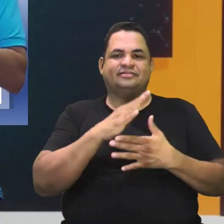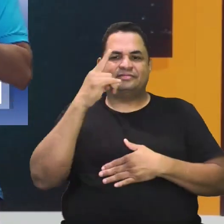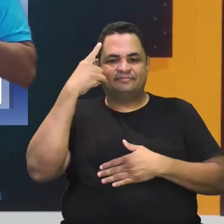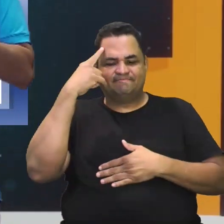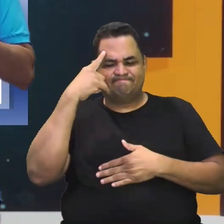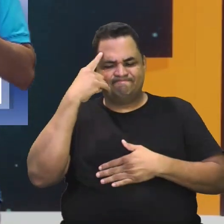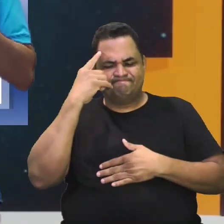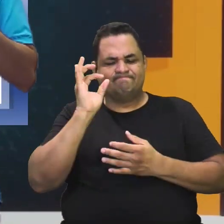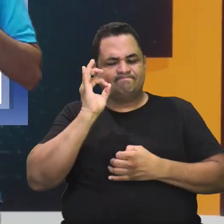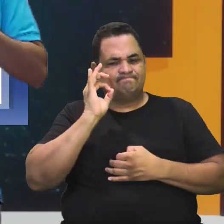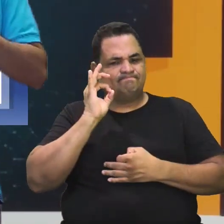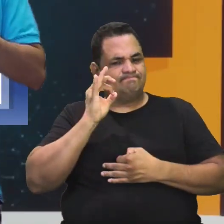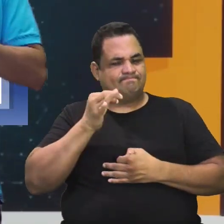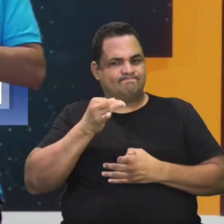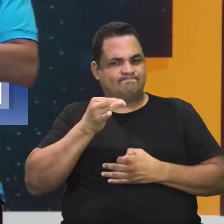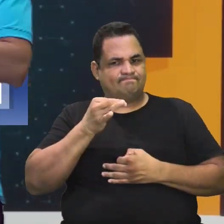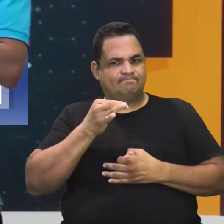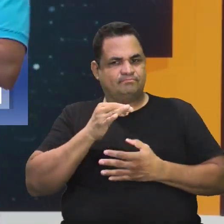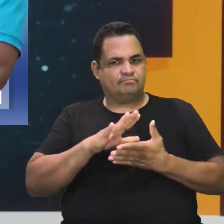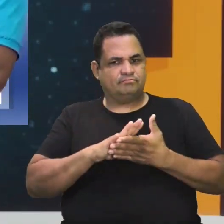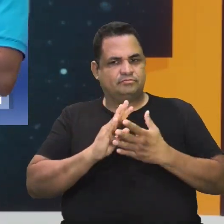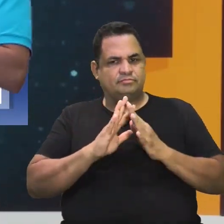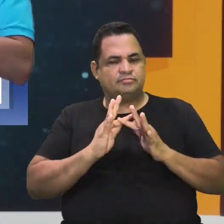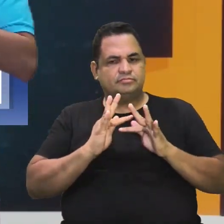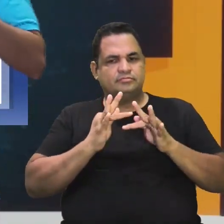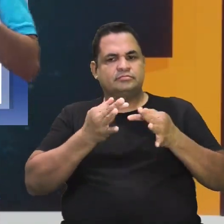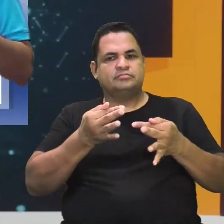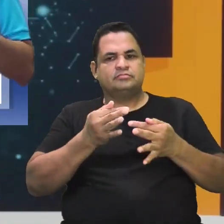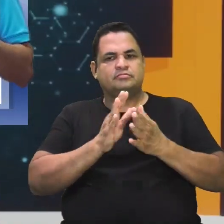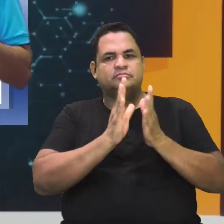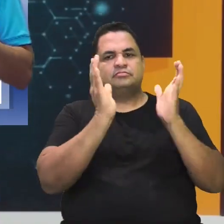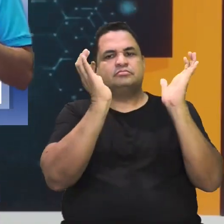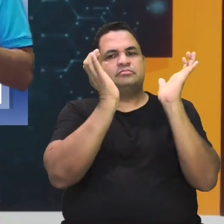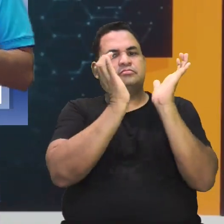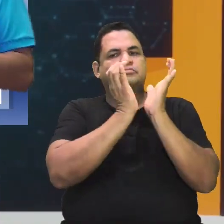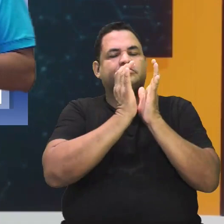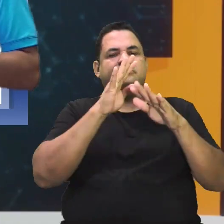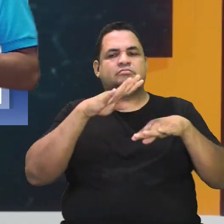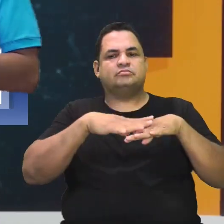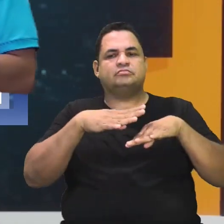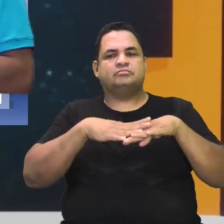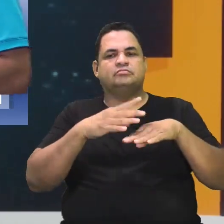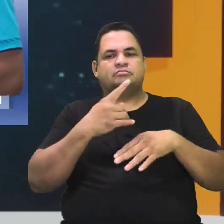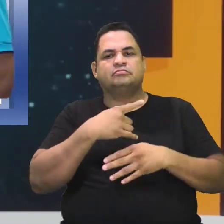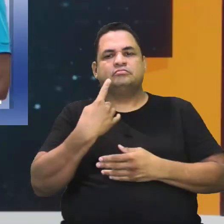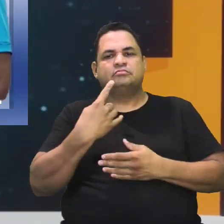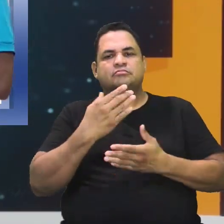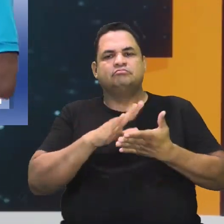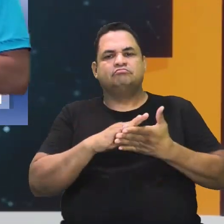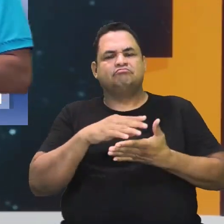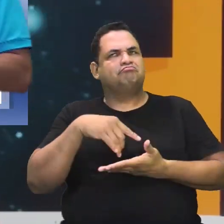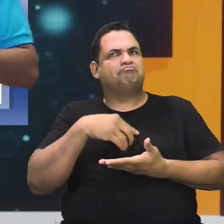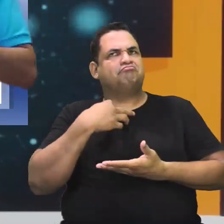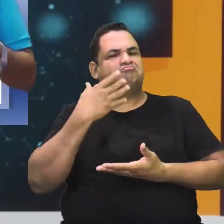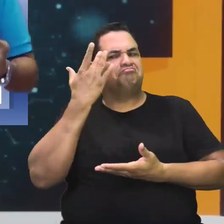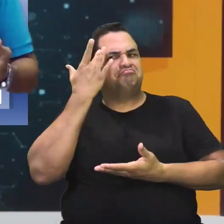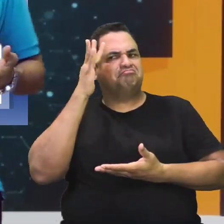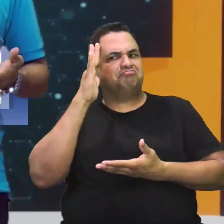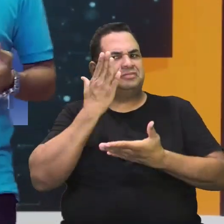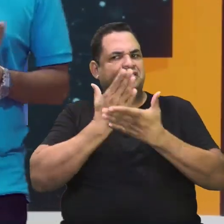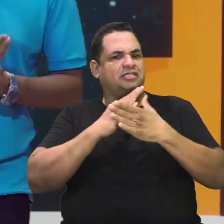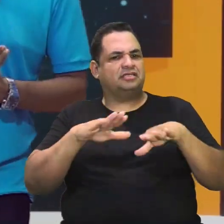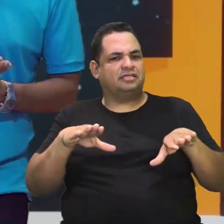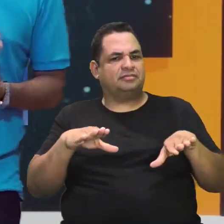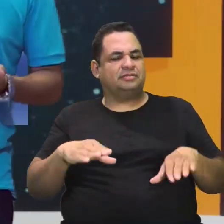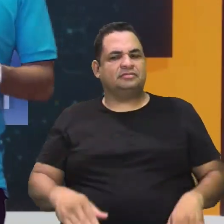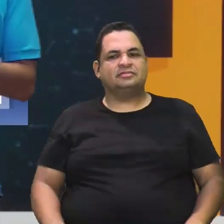pensando seriamente em, quando encerrarmos o módulo matemática, eu não sei nem se encerra, né? Mas vamos tentar encerrar